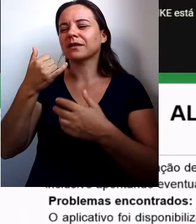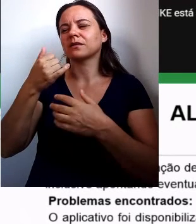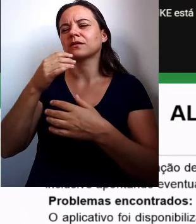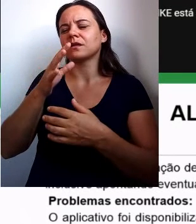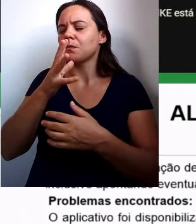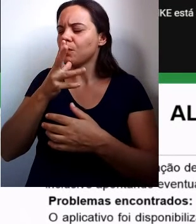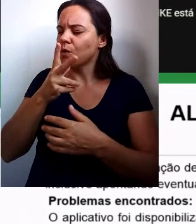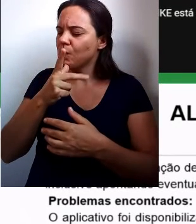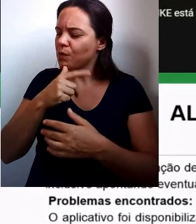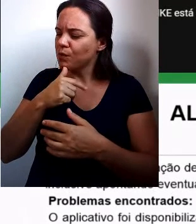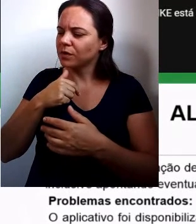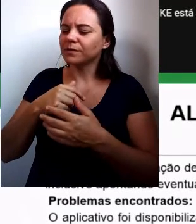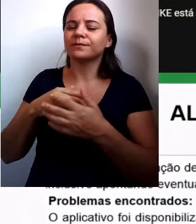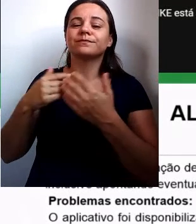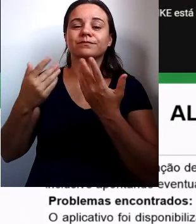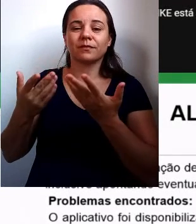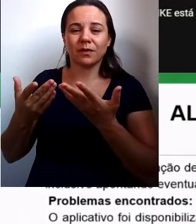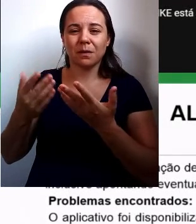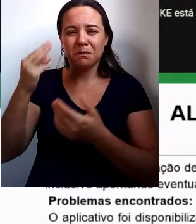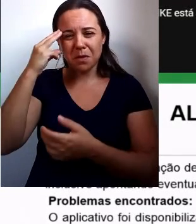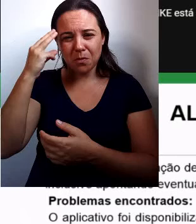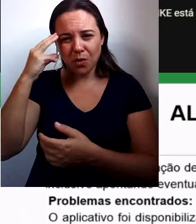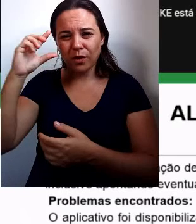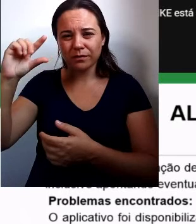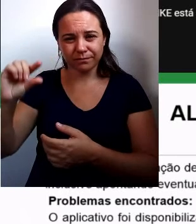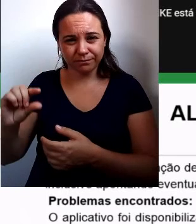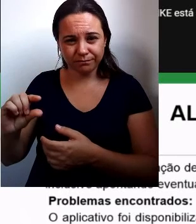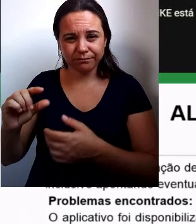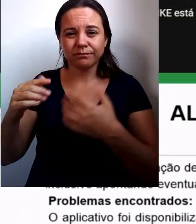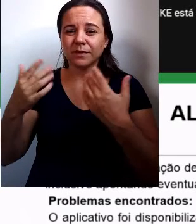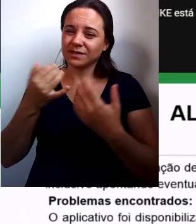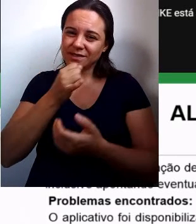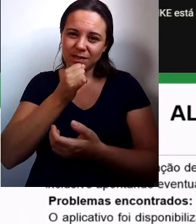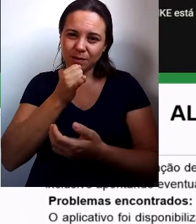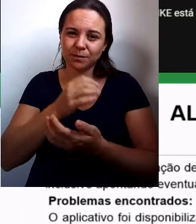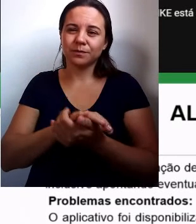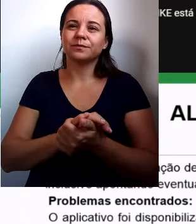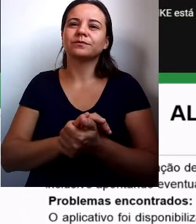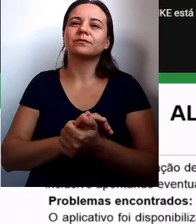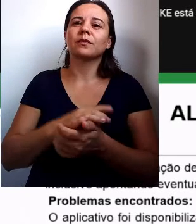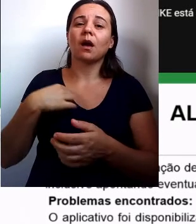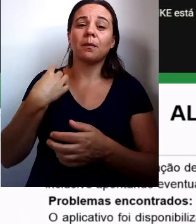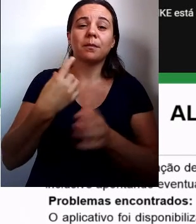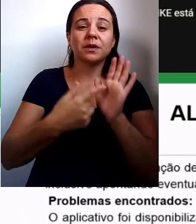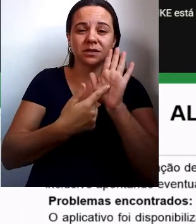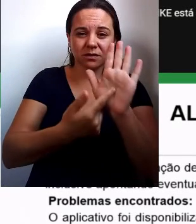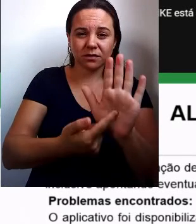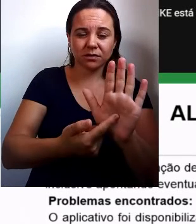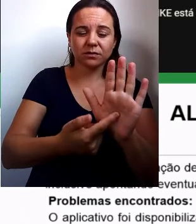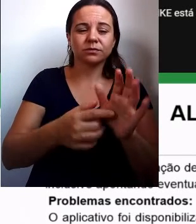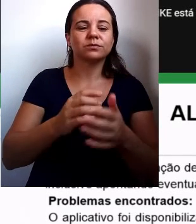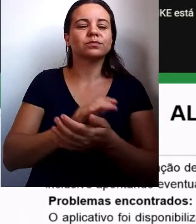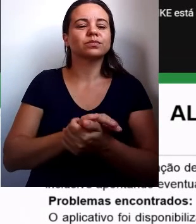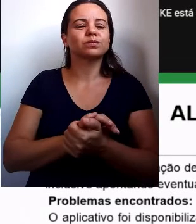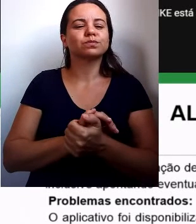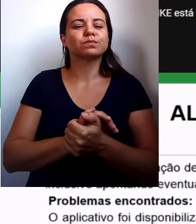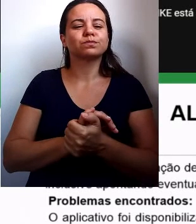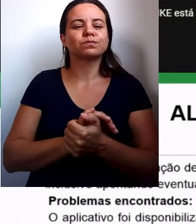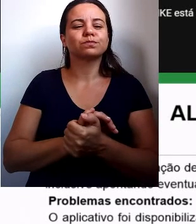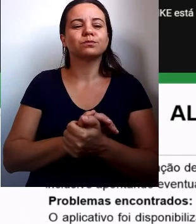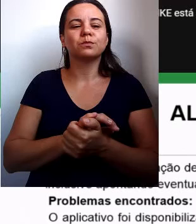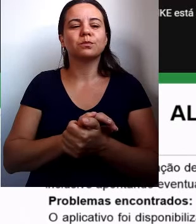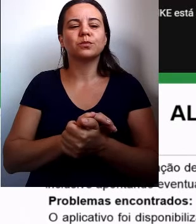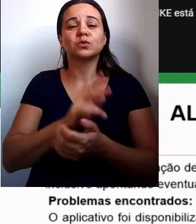plano de dados a gente ia consumir todos os dados. E, claro, a gente também apresentou para os nossos orientadores, onde